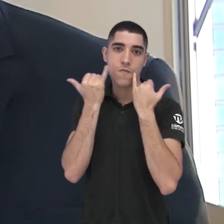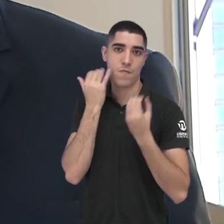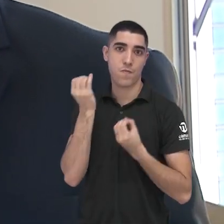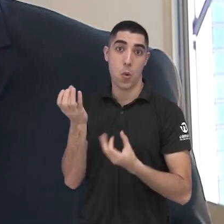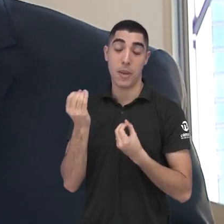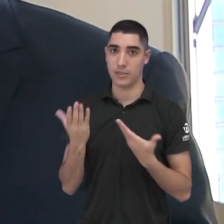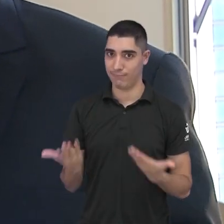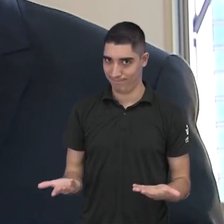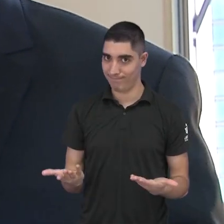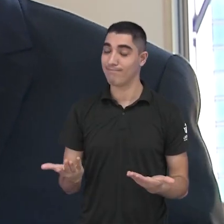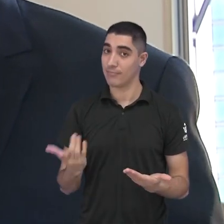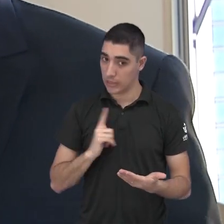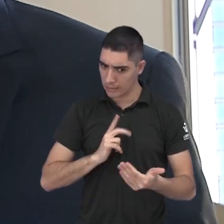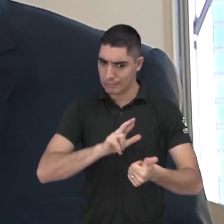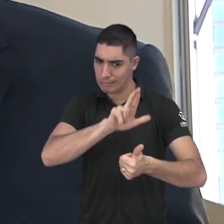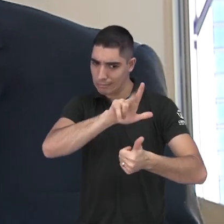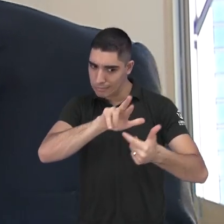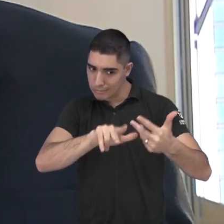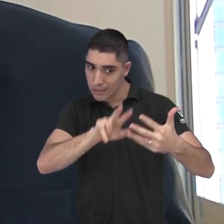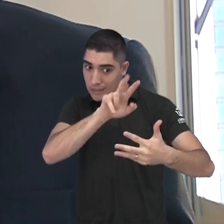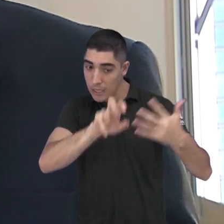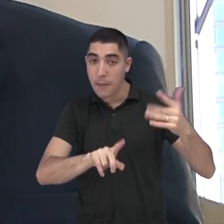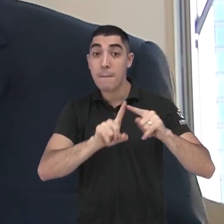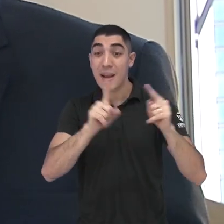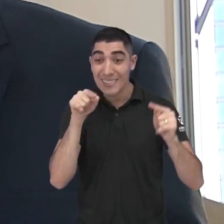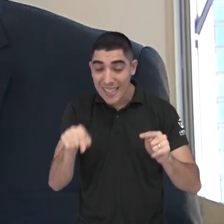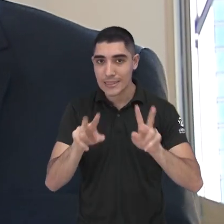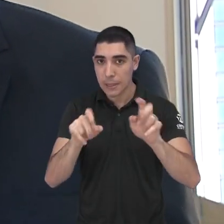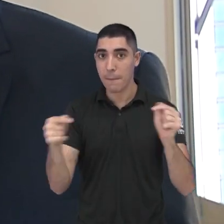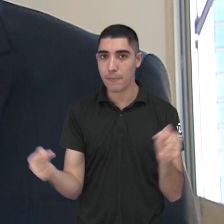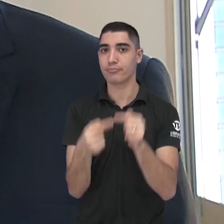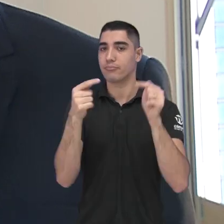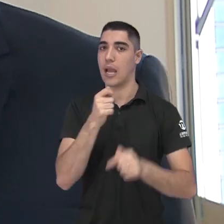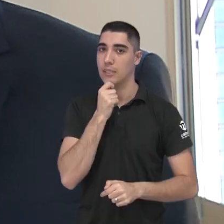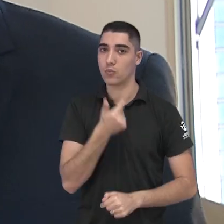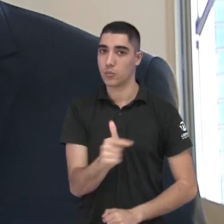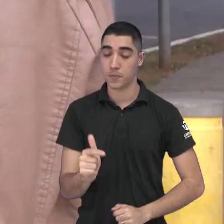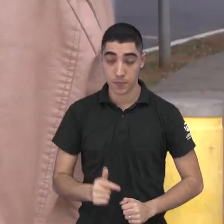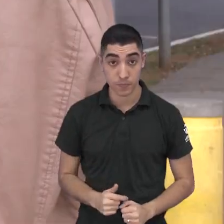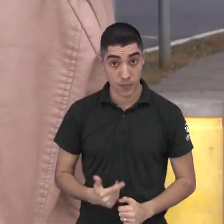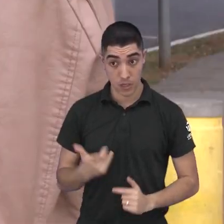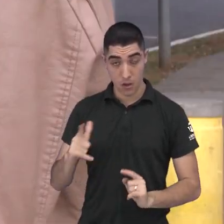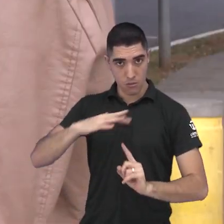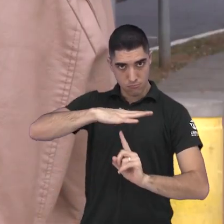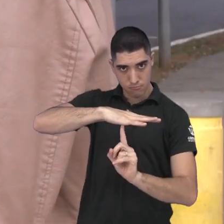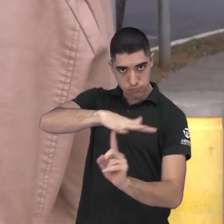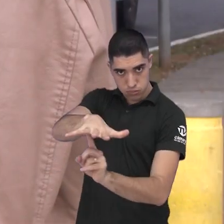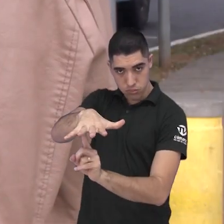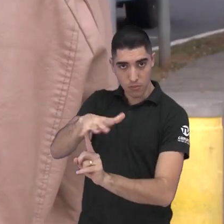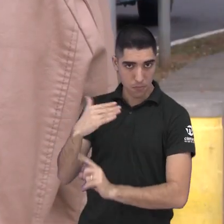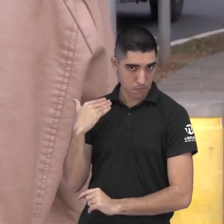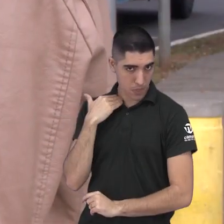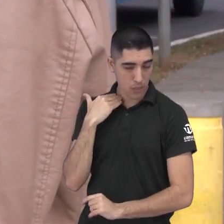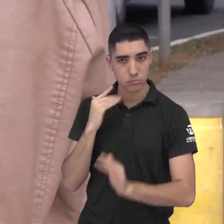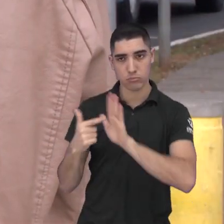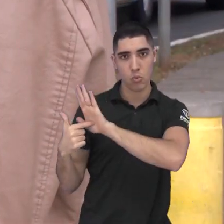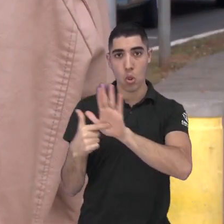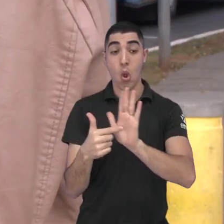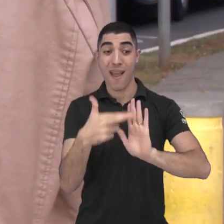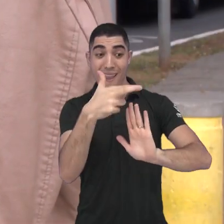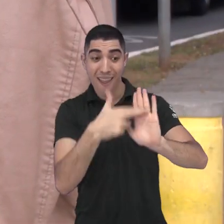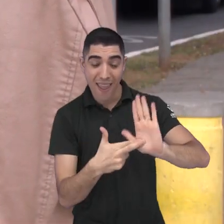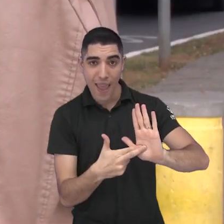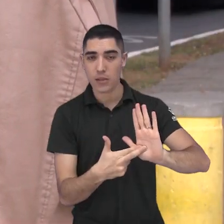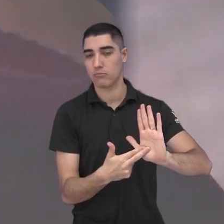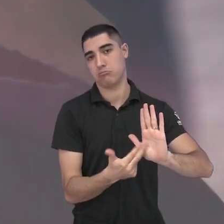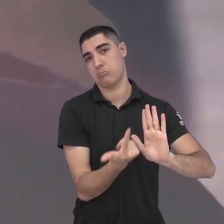usura. Tem várias leis que orbitam o tema, não tratando especificamente do assunto. Em nota, o Banco Central informou que não